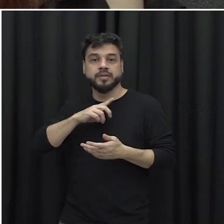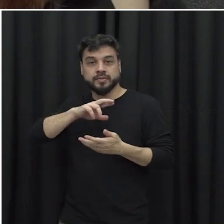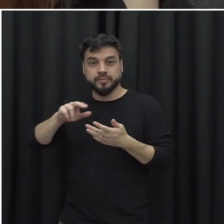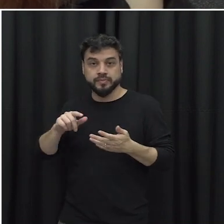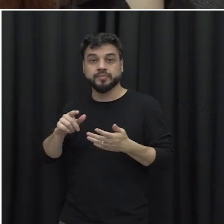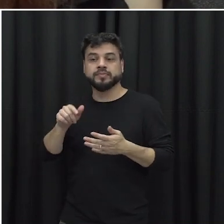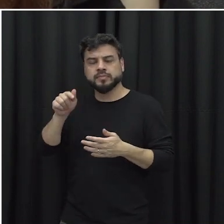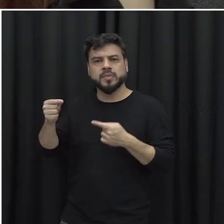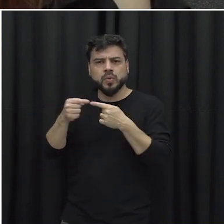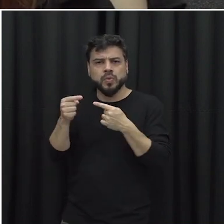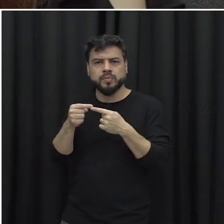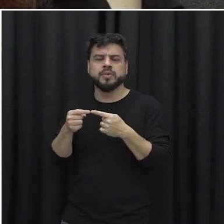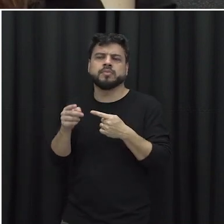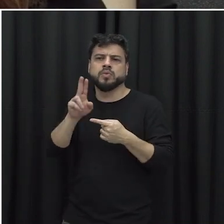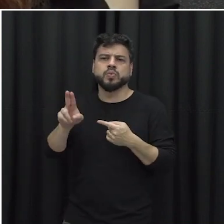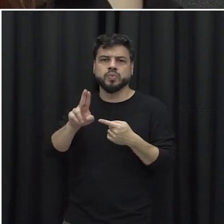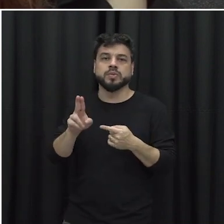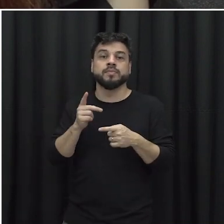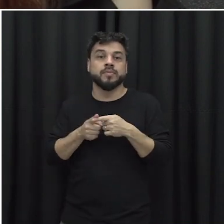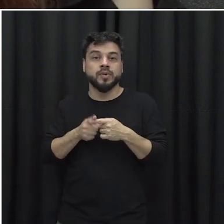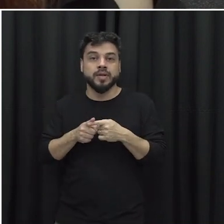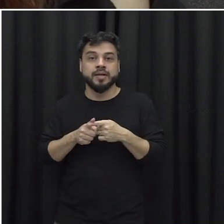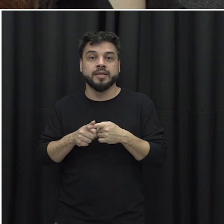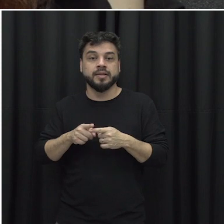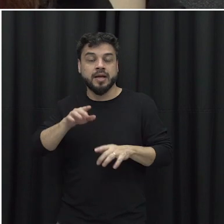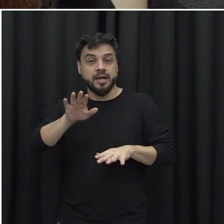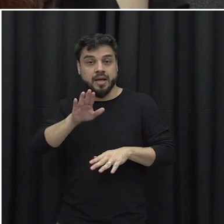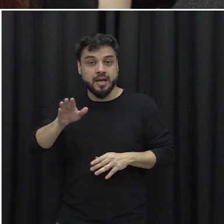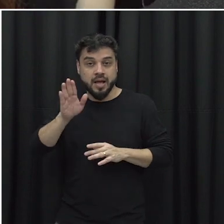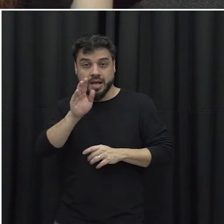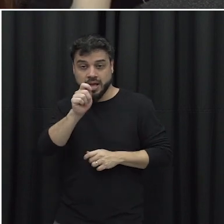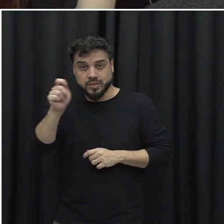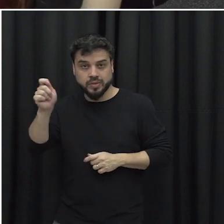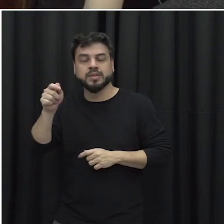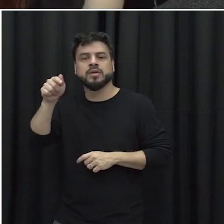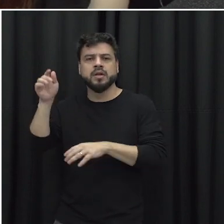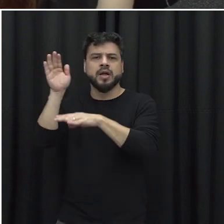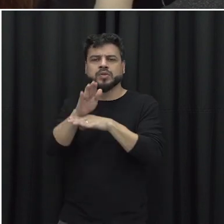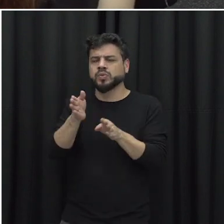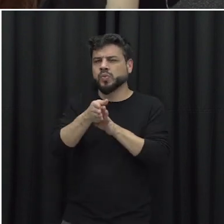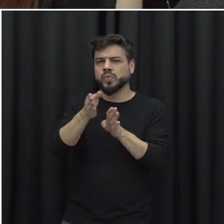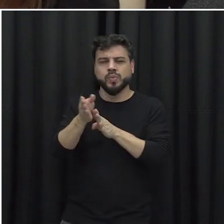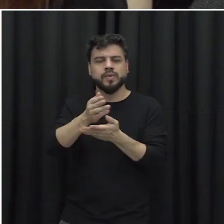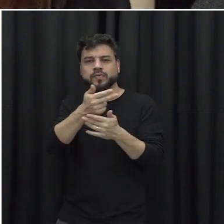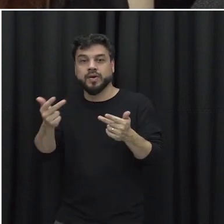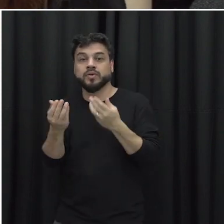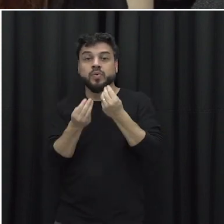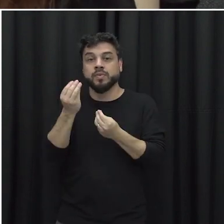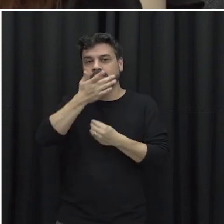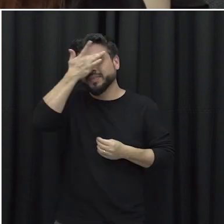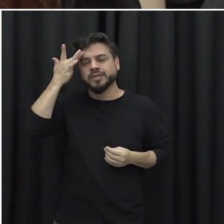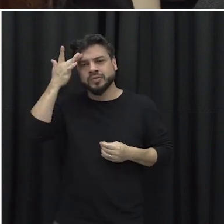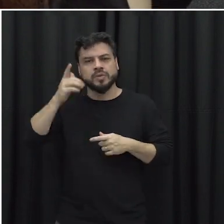uso. Né? E aí essas associações ajudam muito nessa parte de auxiliar o paciente durante o processo, né? E